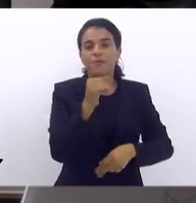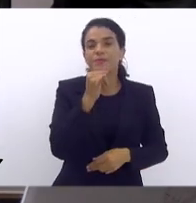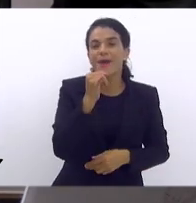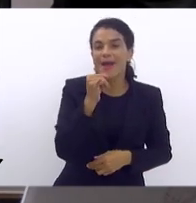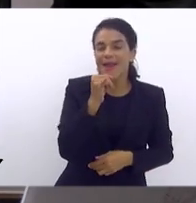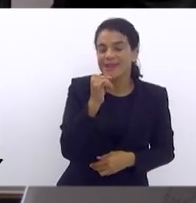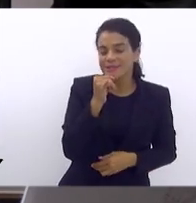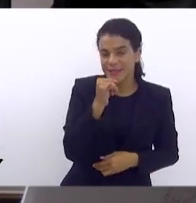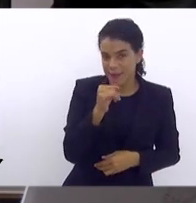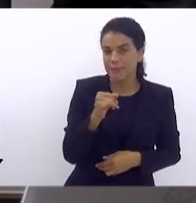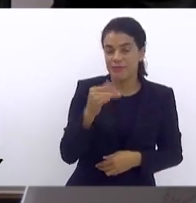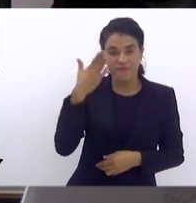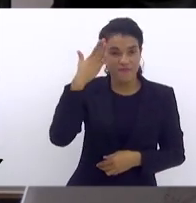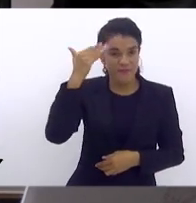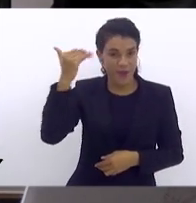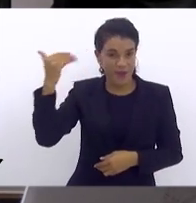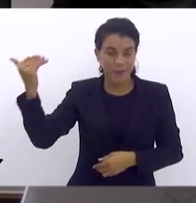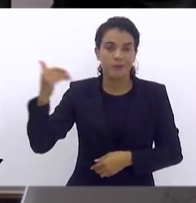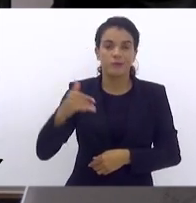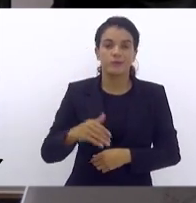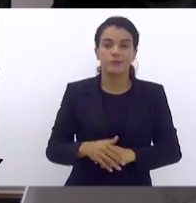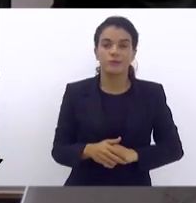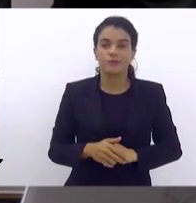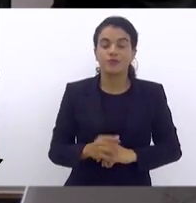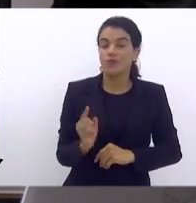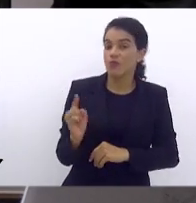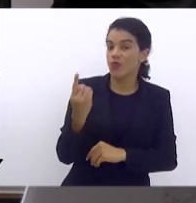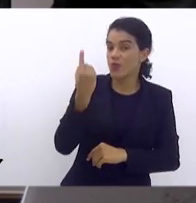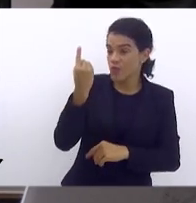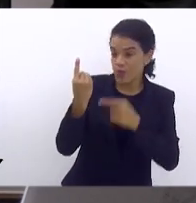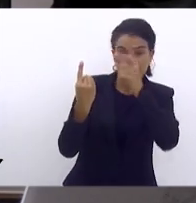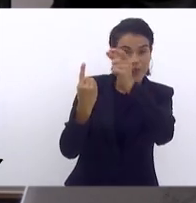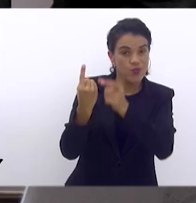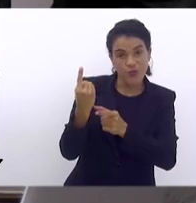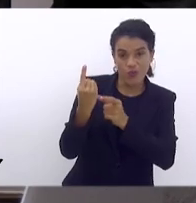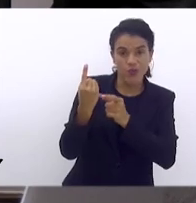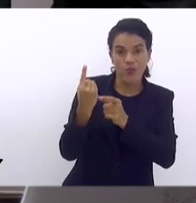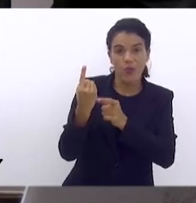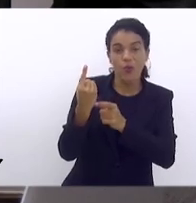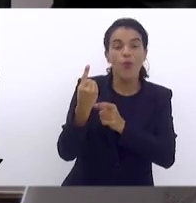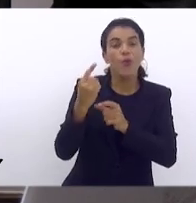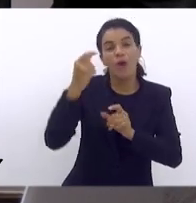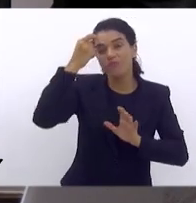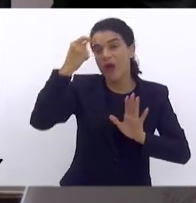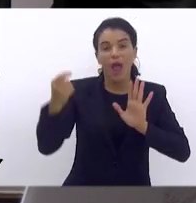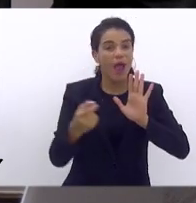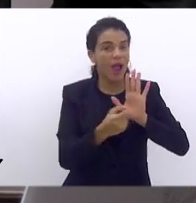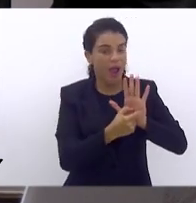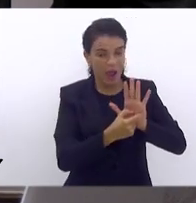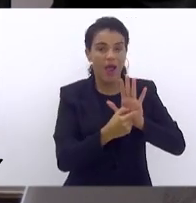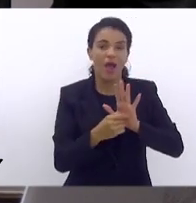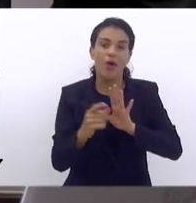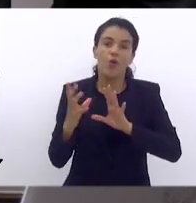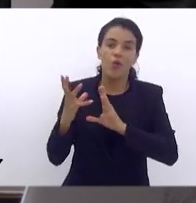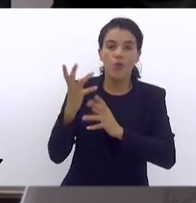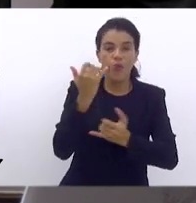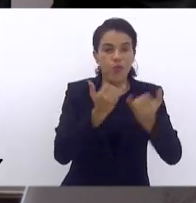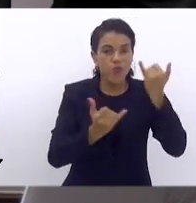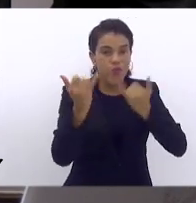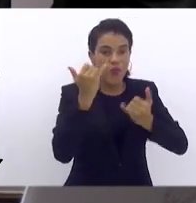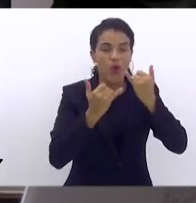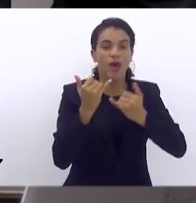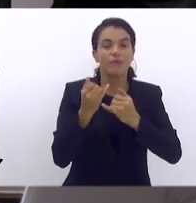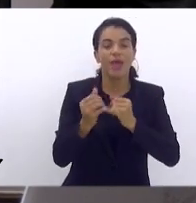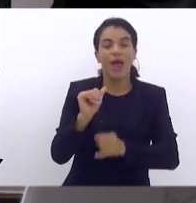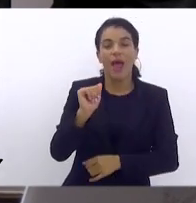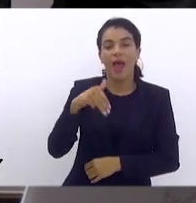muito famoso é de uma de uma inteligência artificial um algoritmo desenvolvido pela Amazon